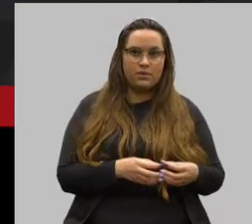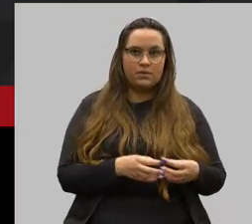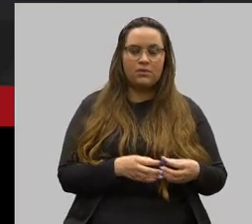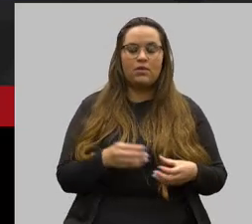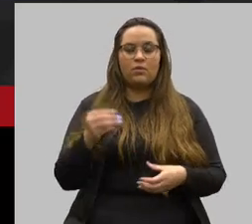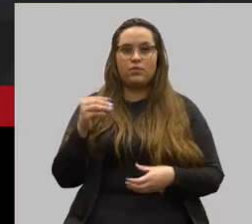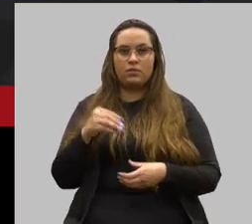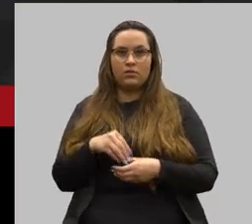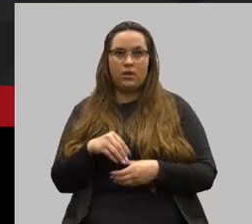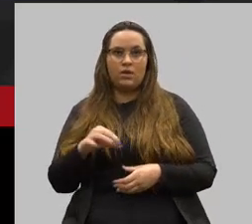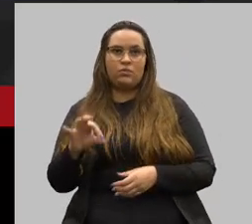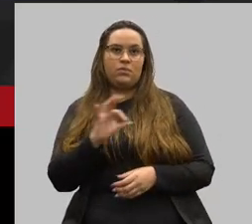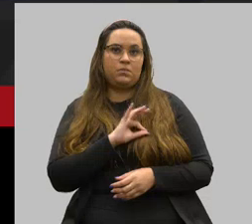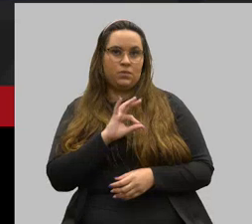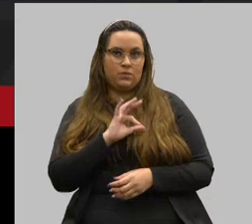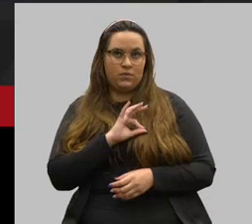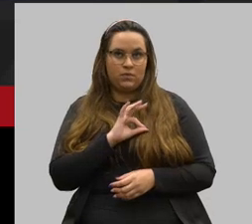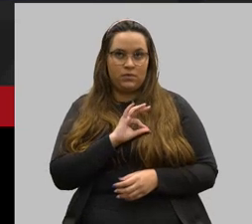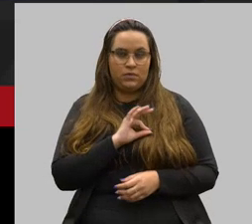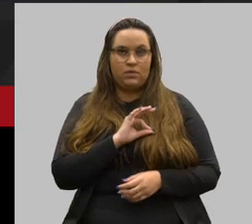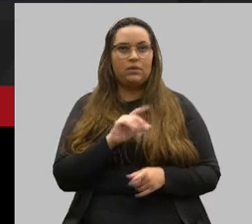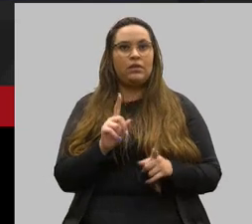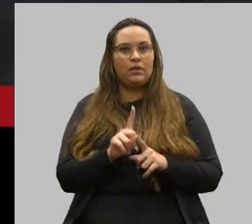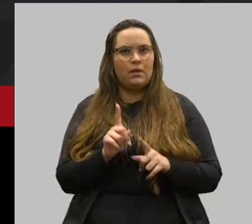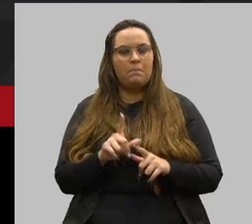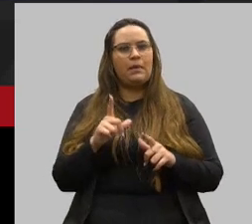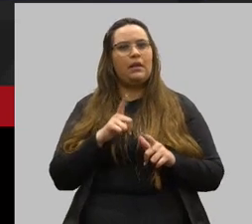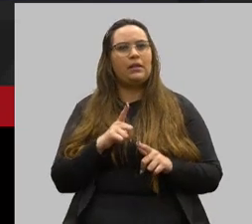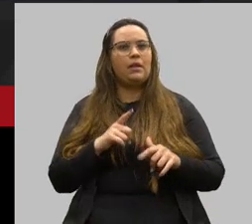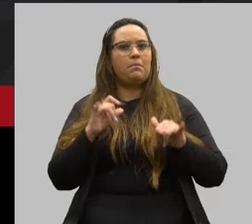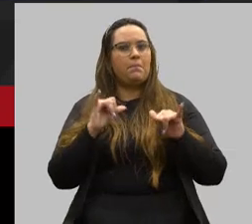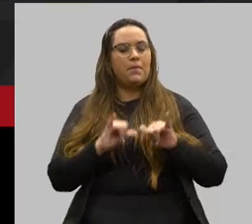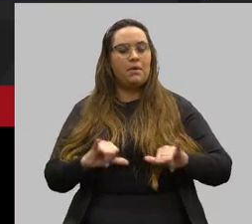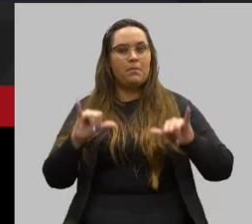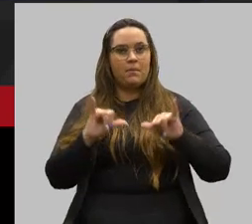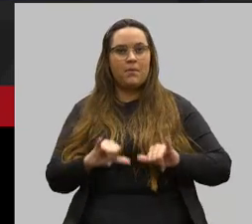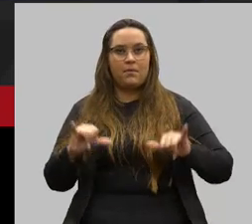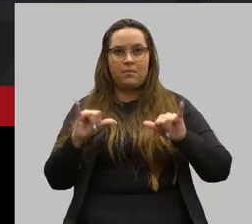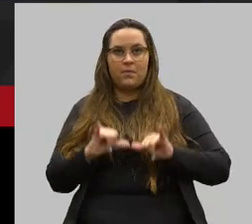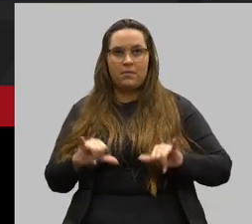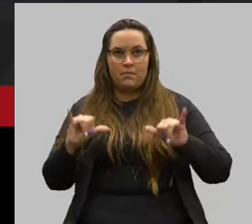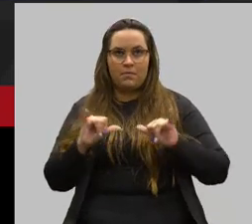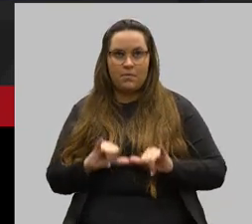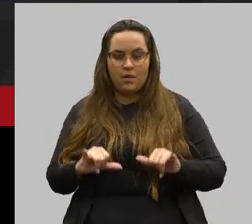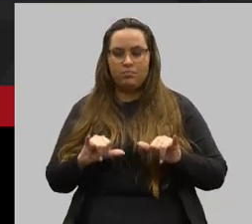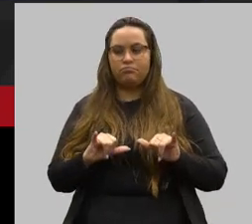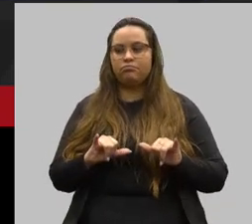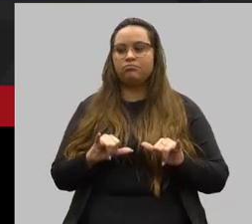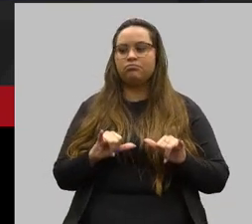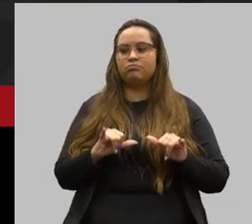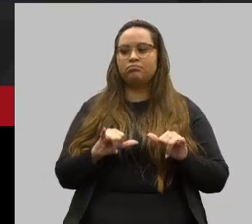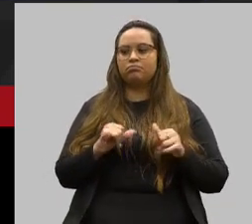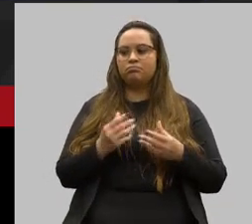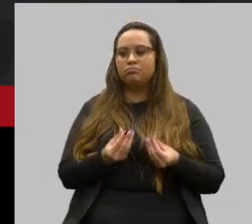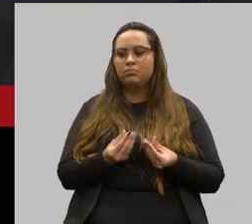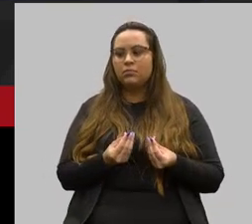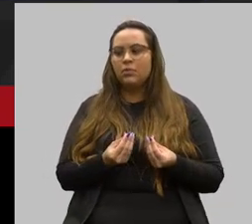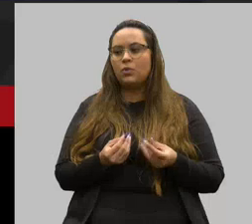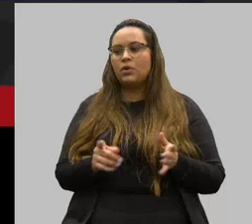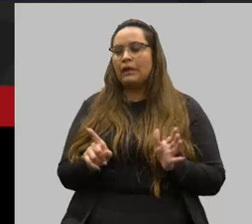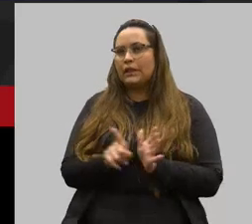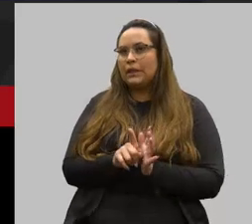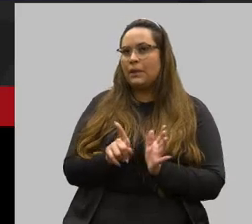Hospital da Polícia Civil bem como campanhas educativas que TM sido né Eh divulgadas e mais do que